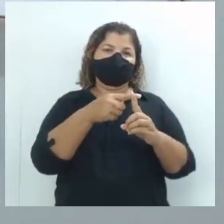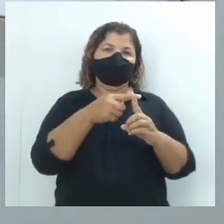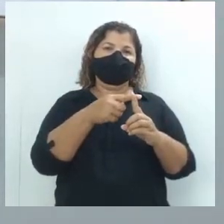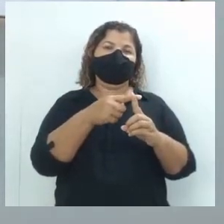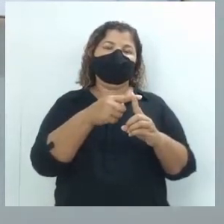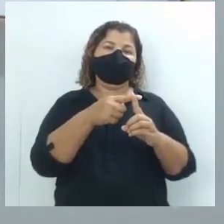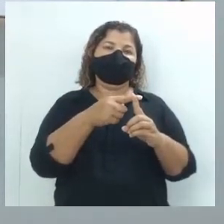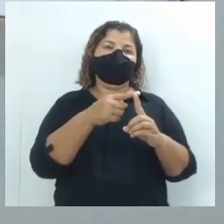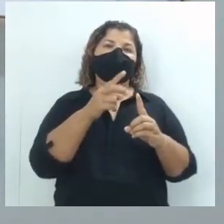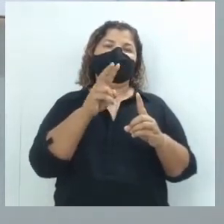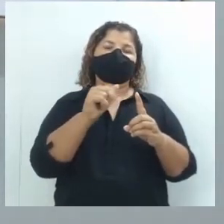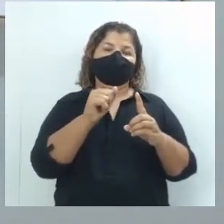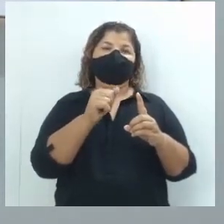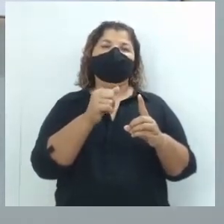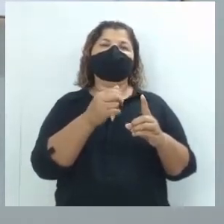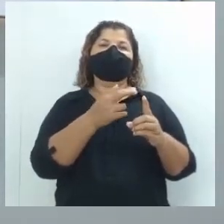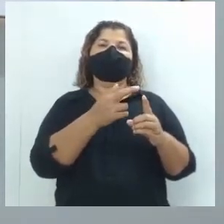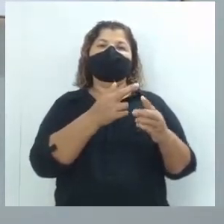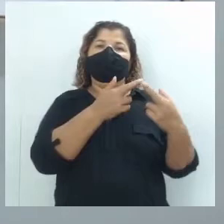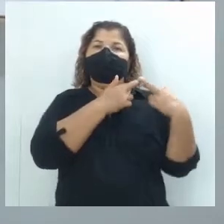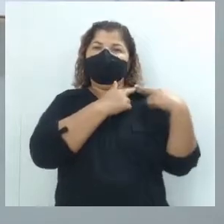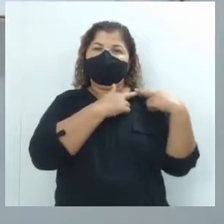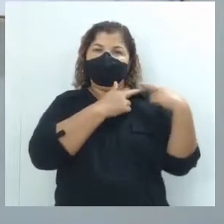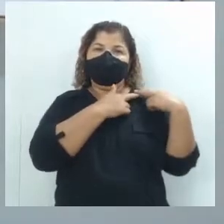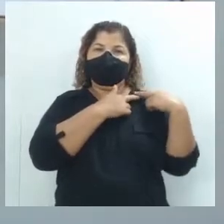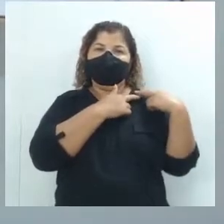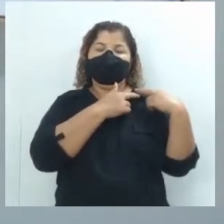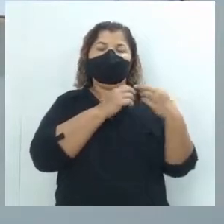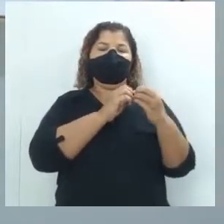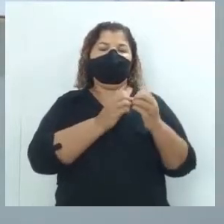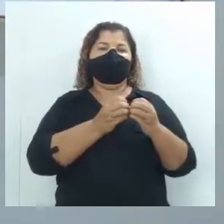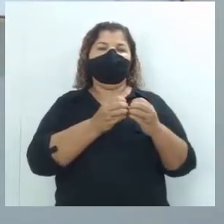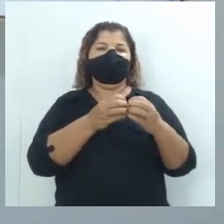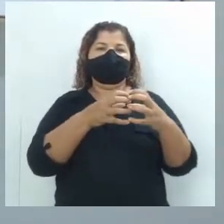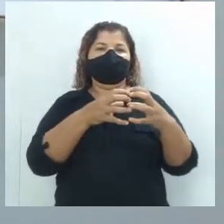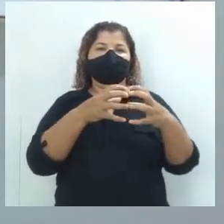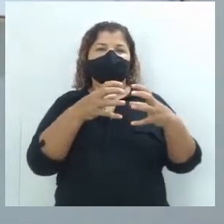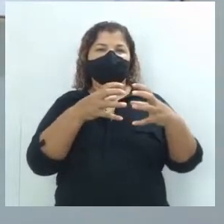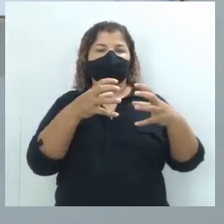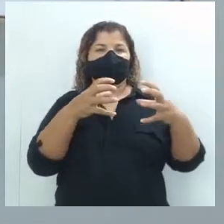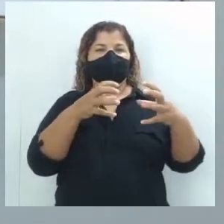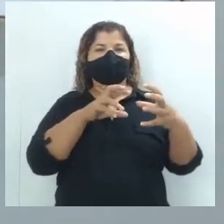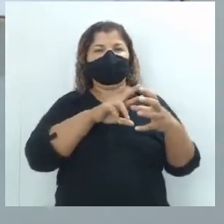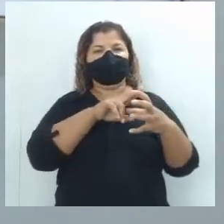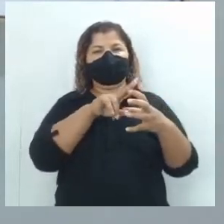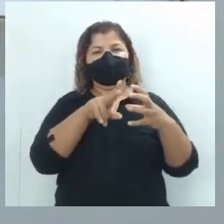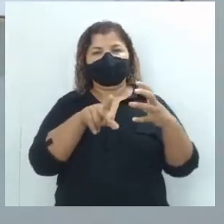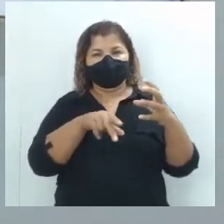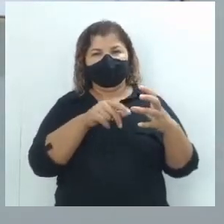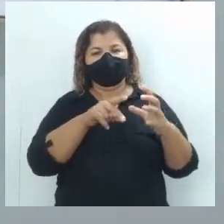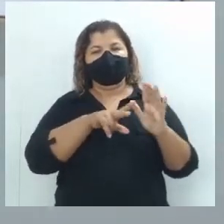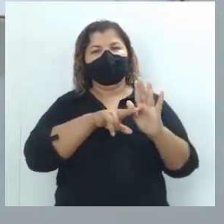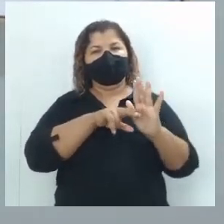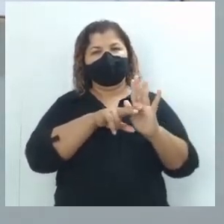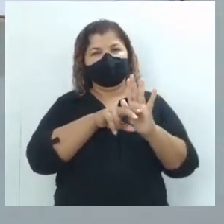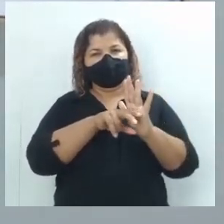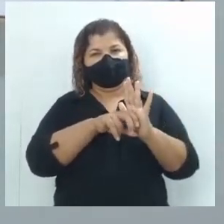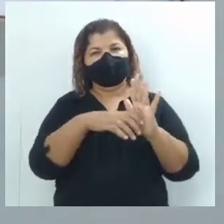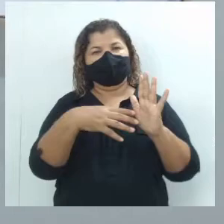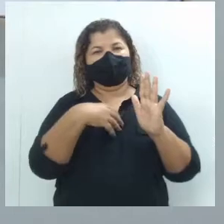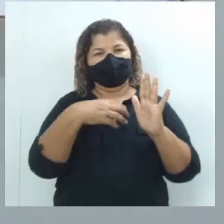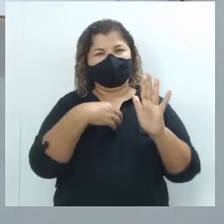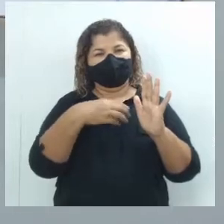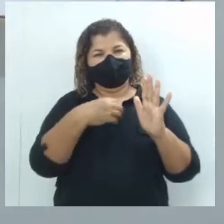ter que ser responsável em produzir um monte de filhotinhos do vírus. Massa. Andrei, todos